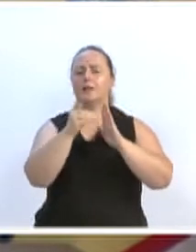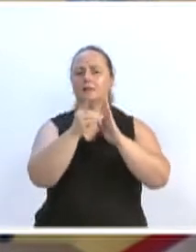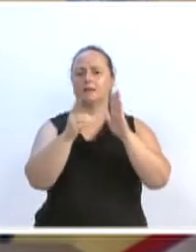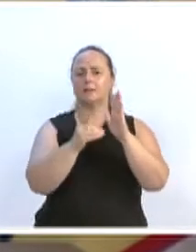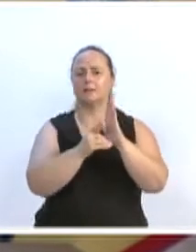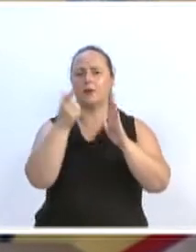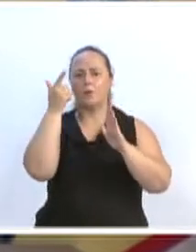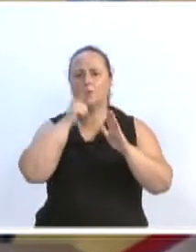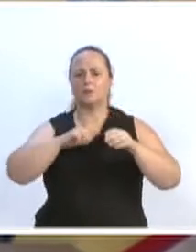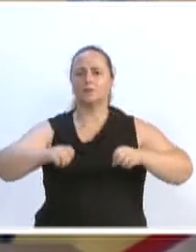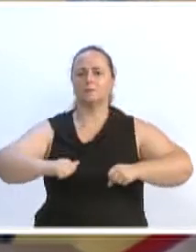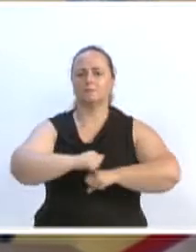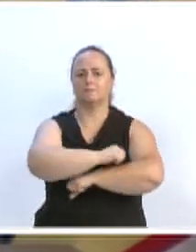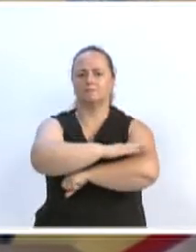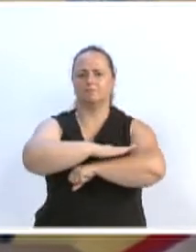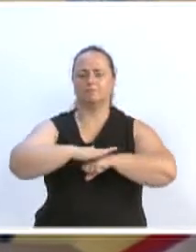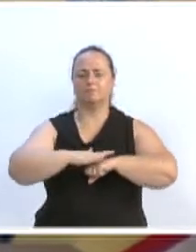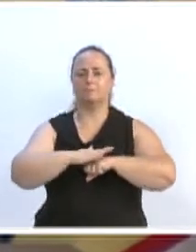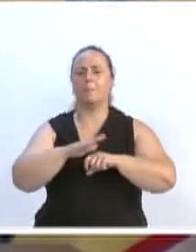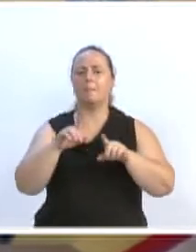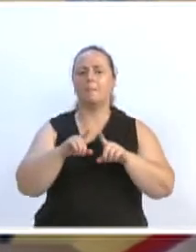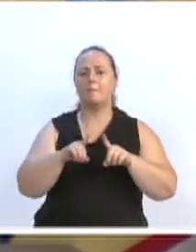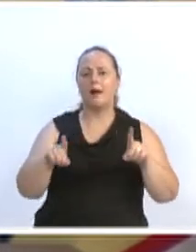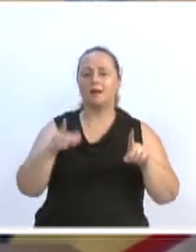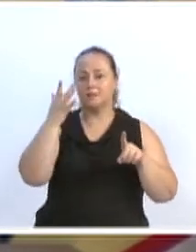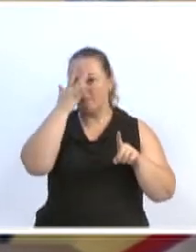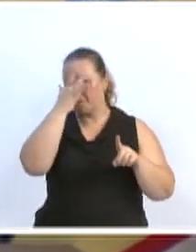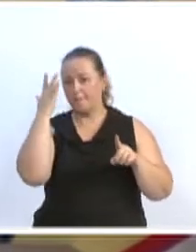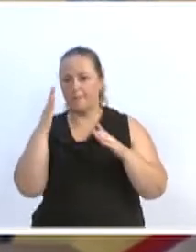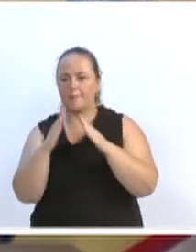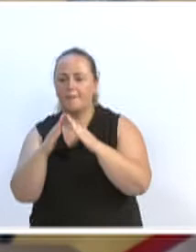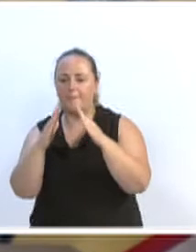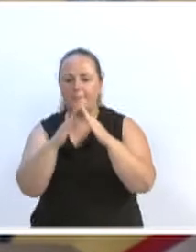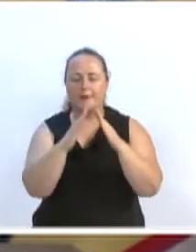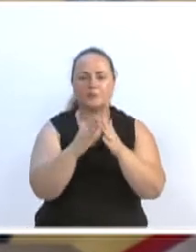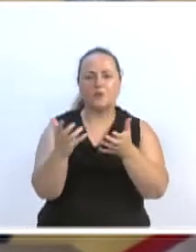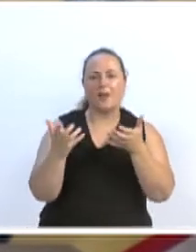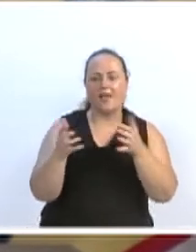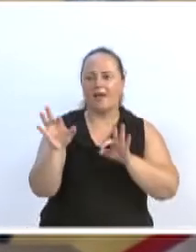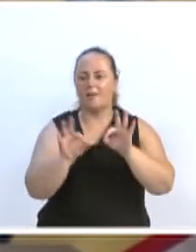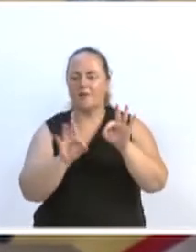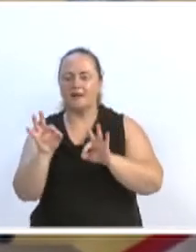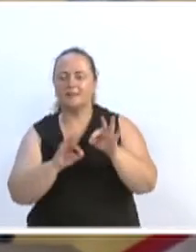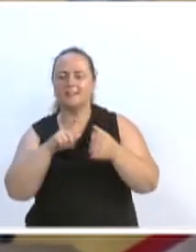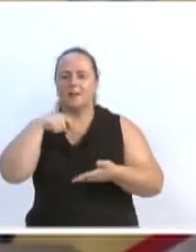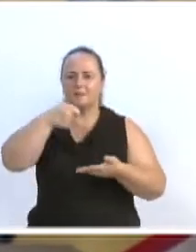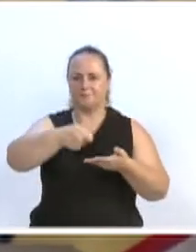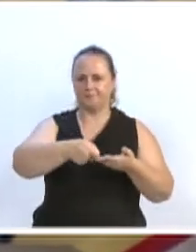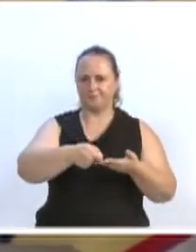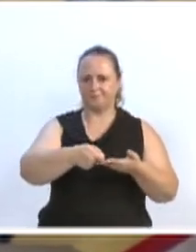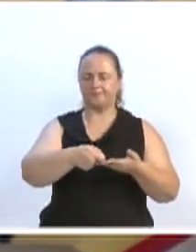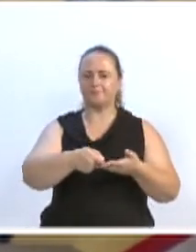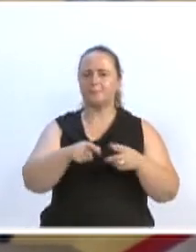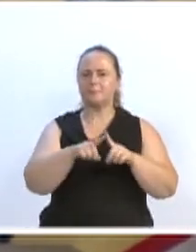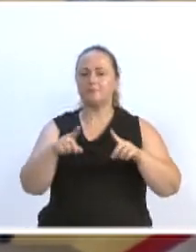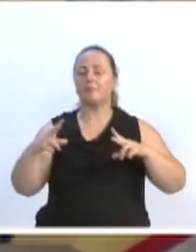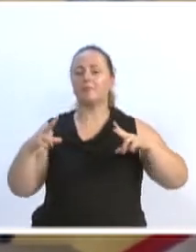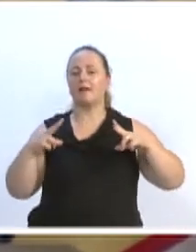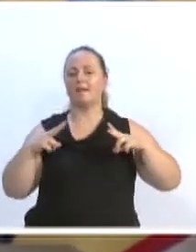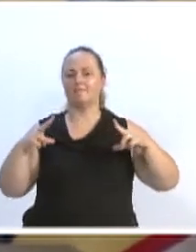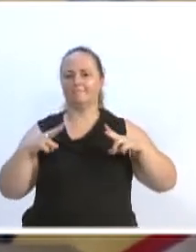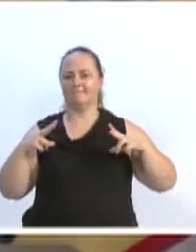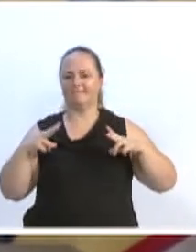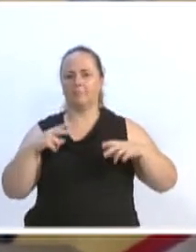de forma particular as demandas estão aumentando a comunidade está se organizando não está tendo o ônus para o município então nós temos que